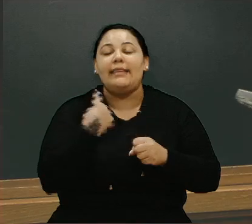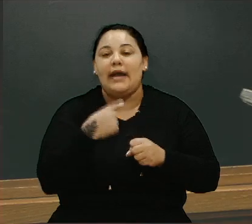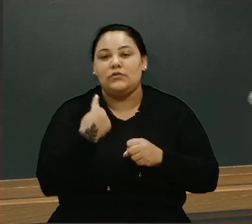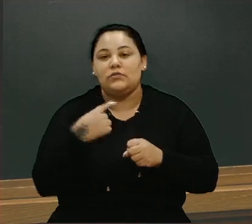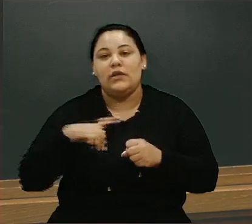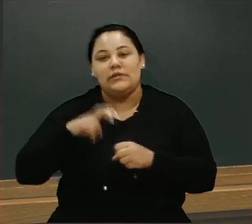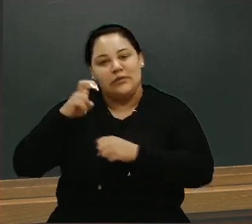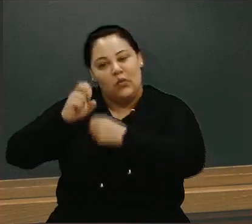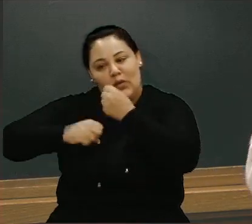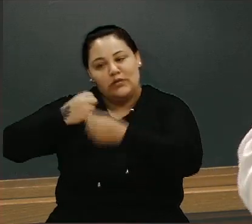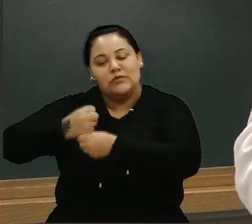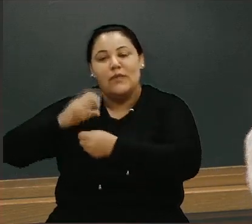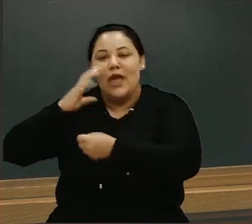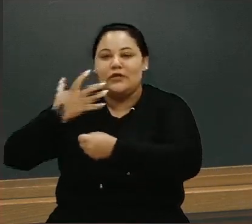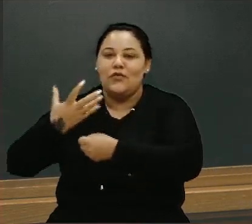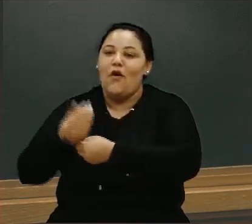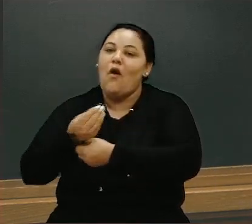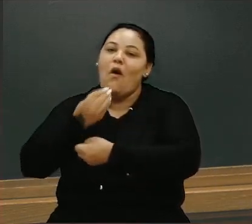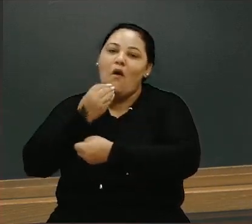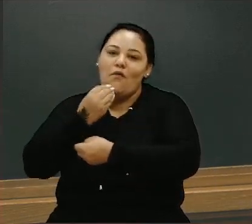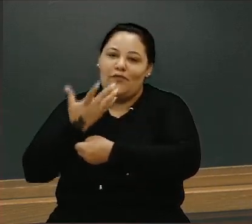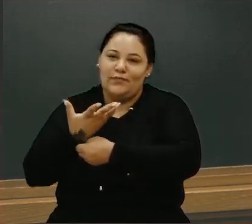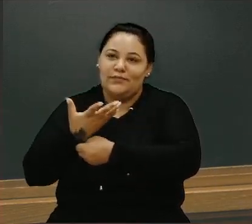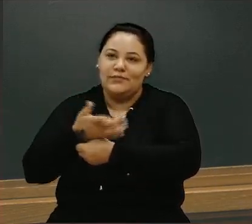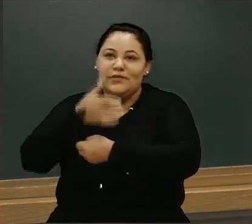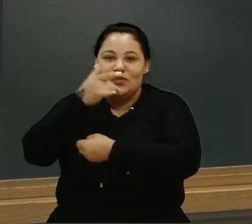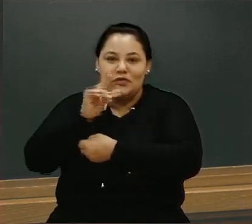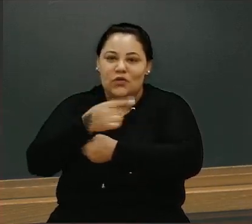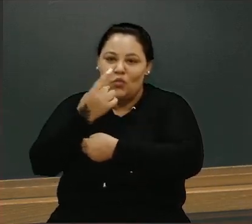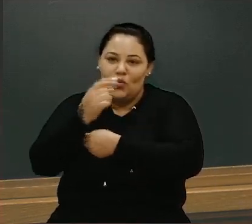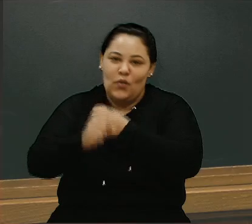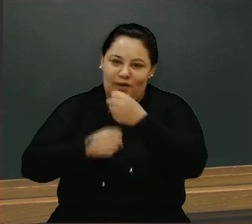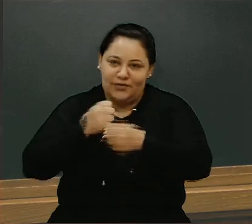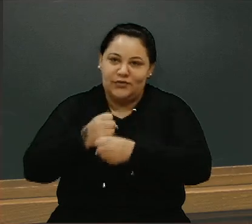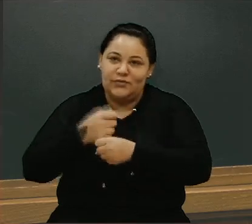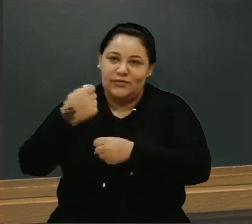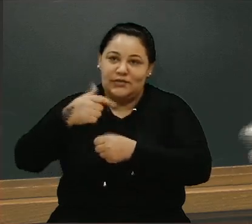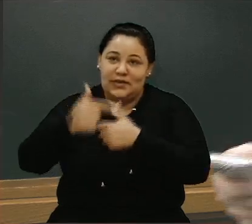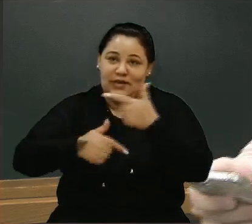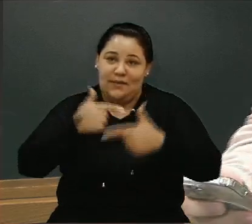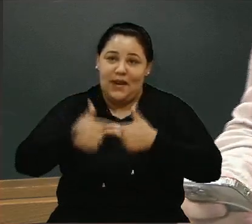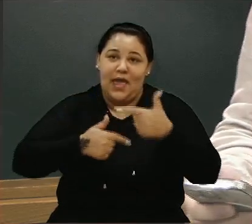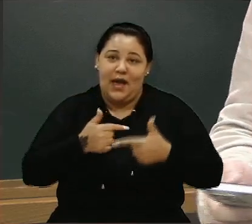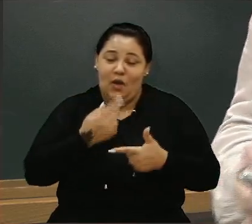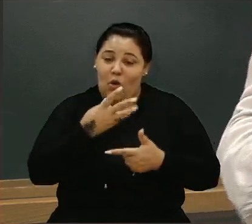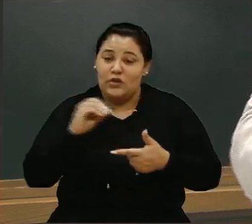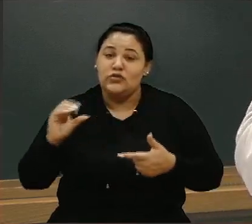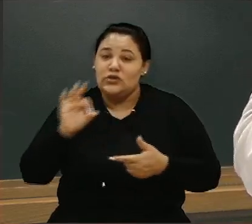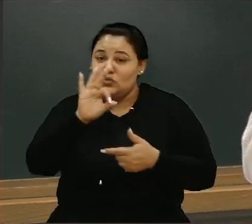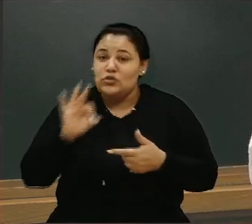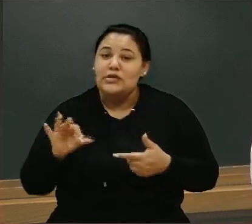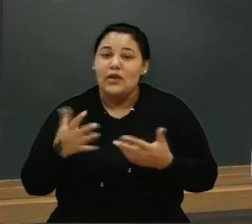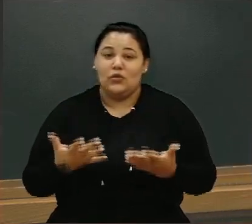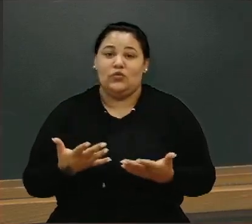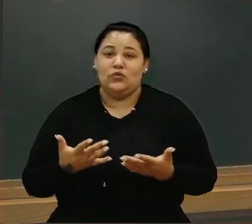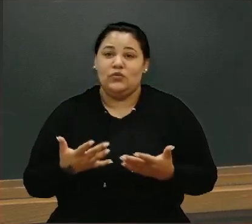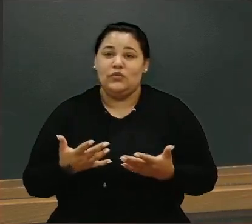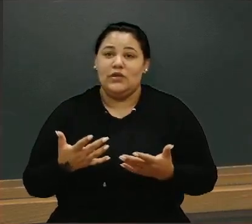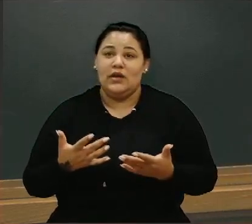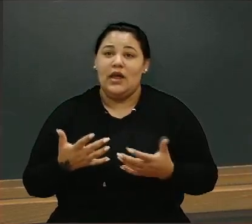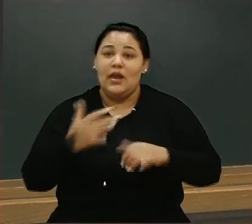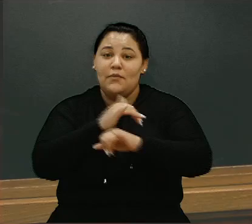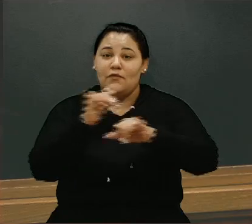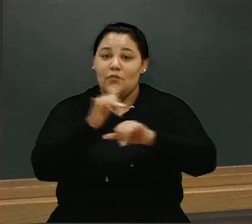resolver. E, obviamente, para te colocar em 1 ano, 5 anos, precisa trabalhar 400%. E ela me informou que depois que ela